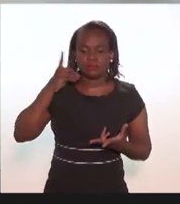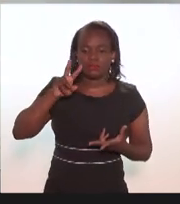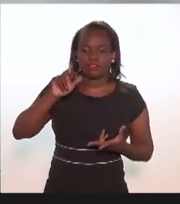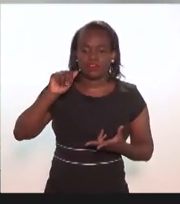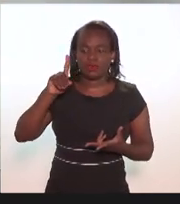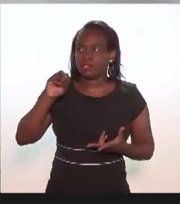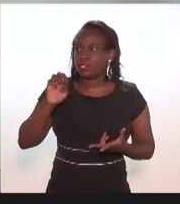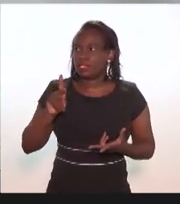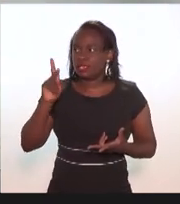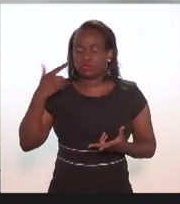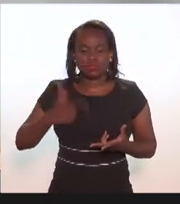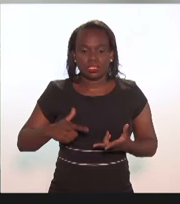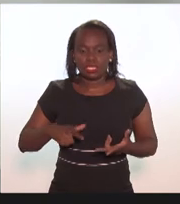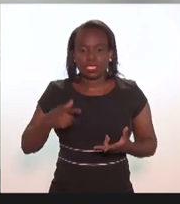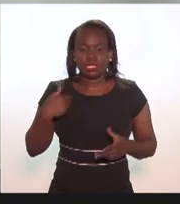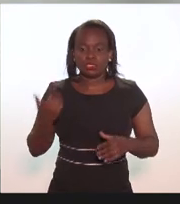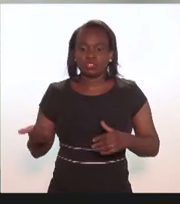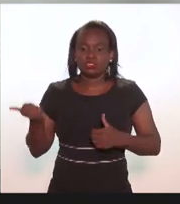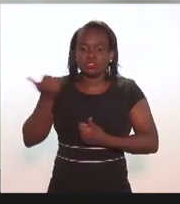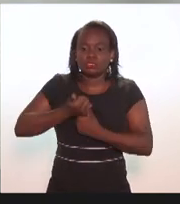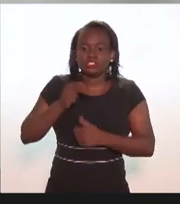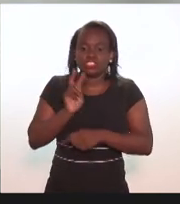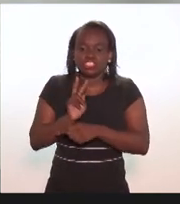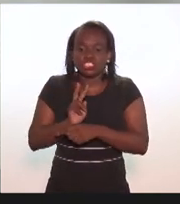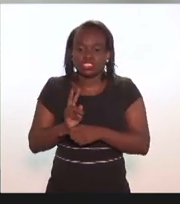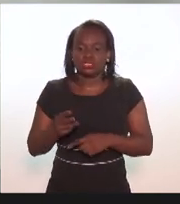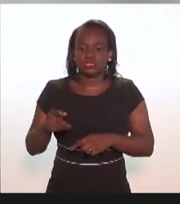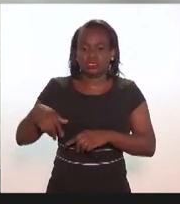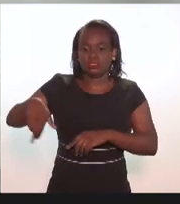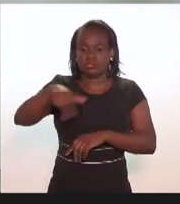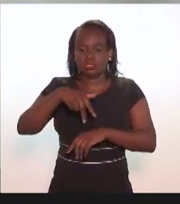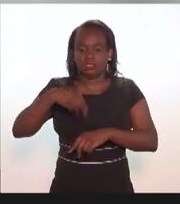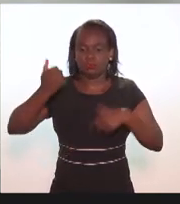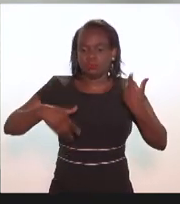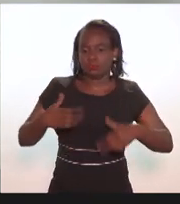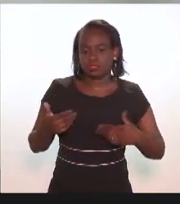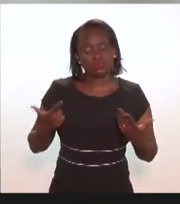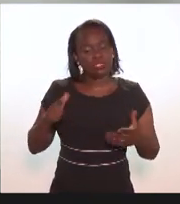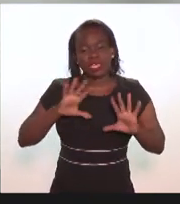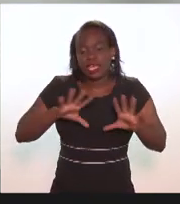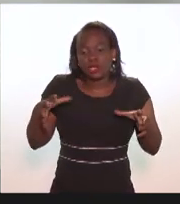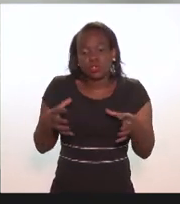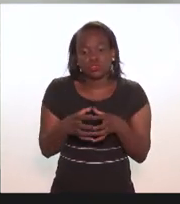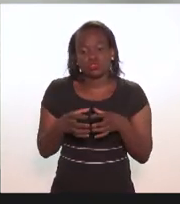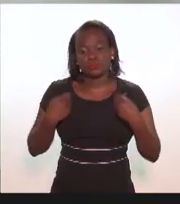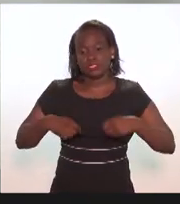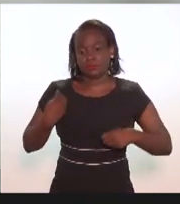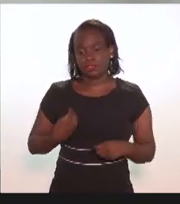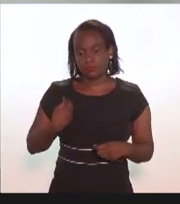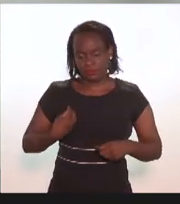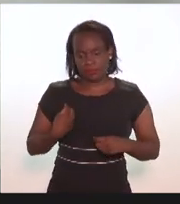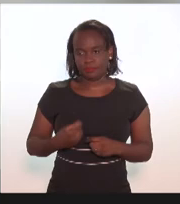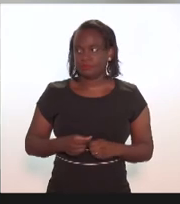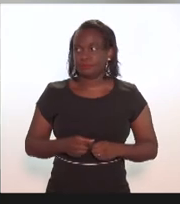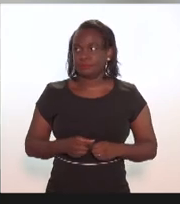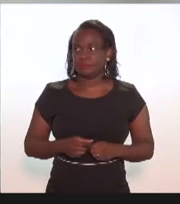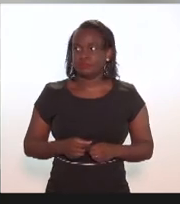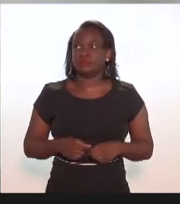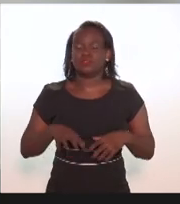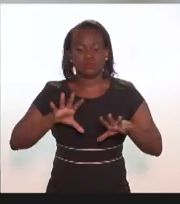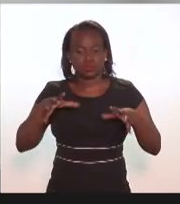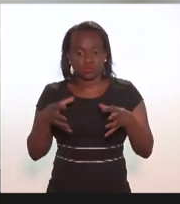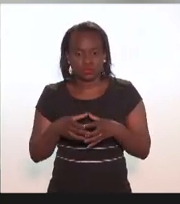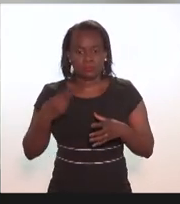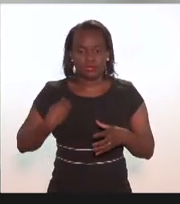Valdec, ninguém que fale por mim, e nem eu falo por ninguém. Então, é o coletivo que vai participar. Né? O